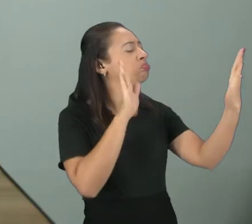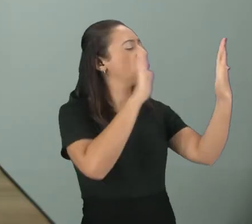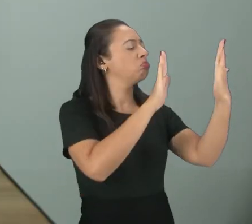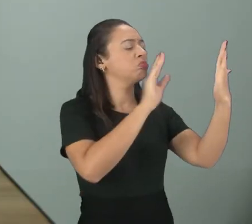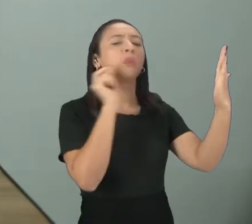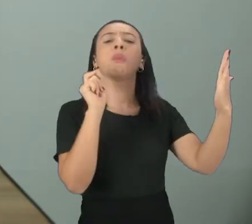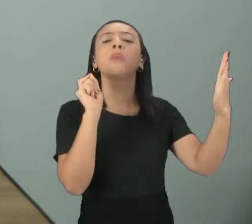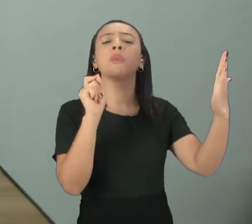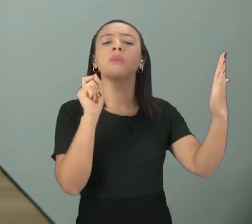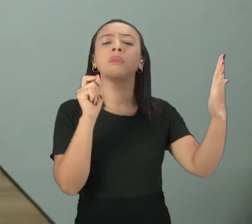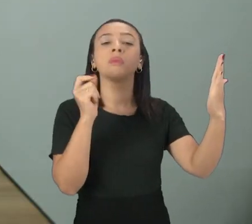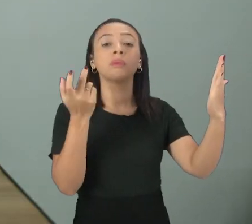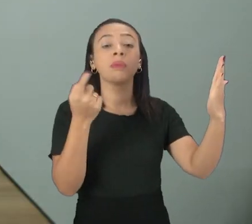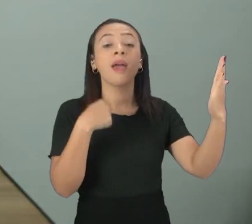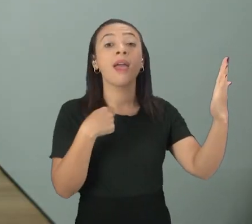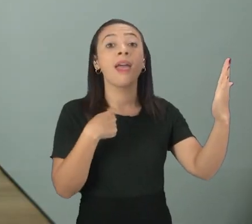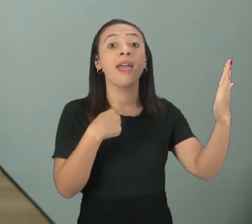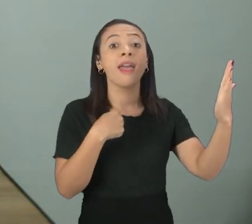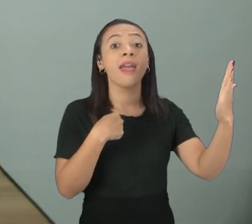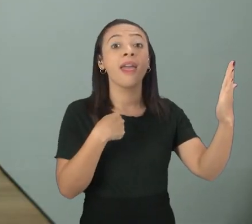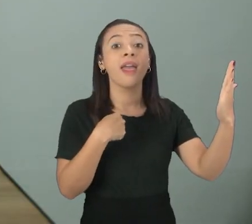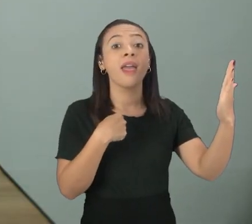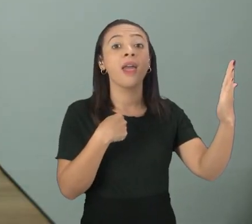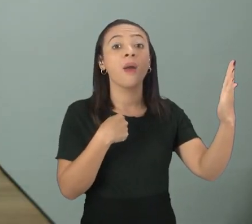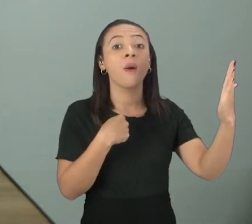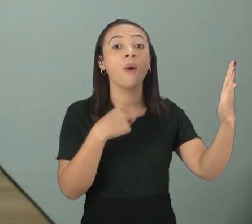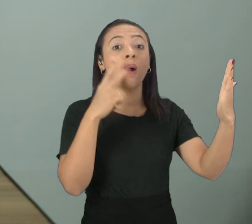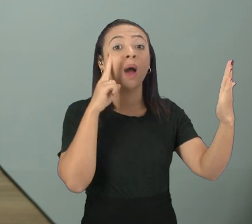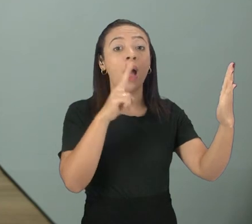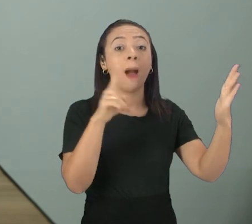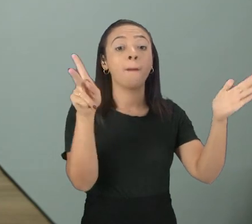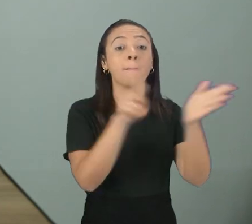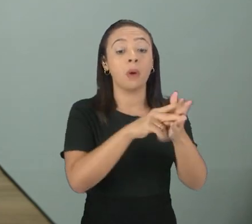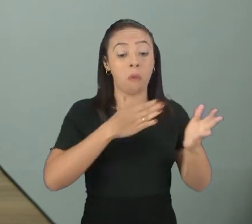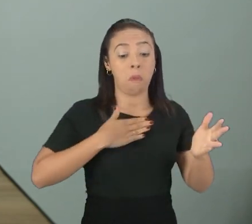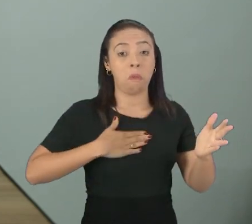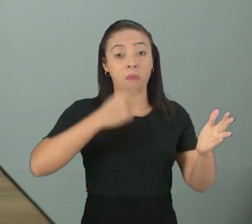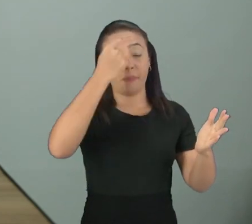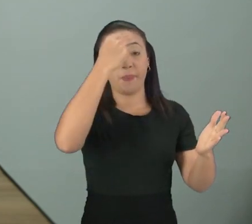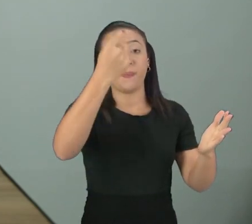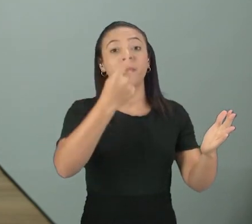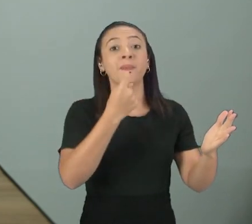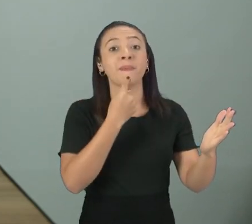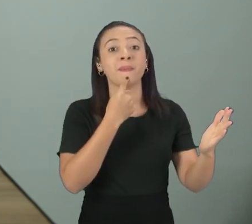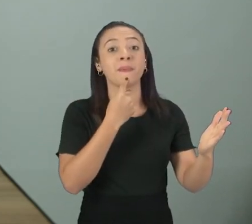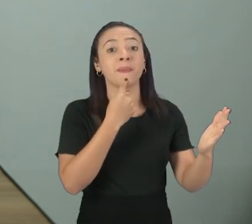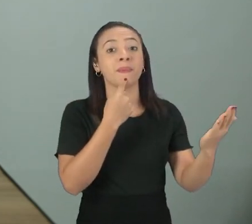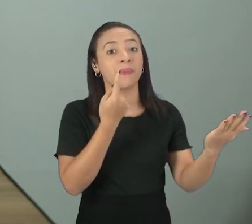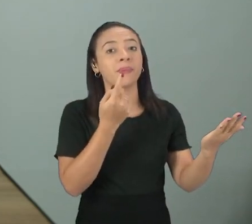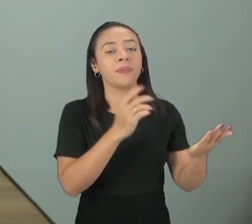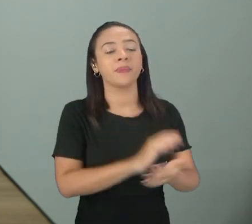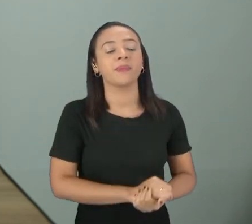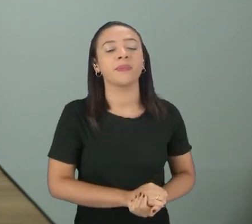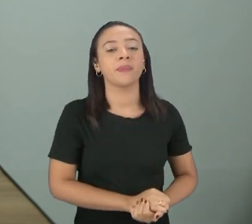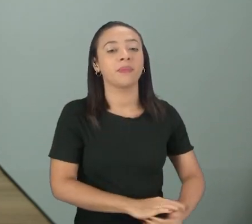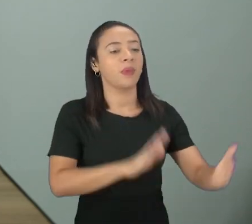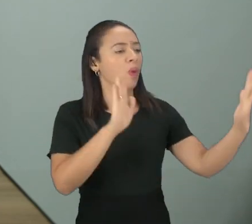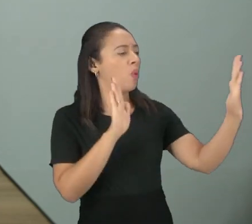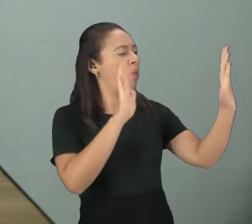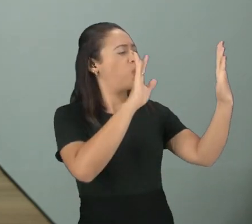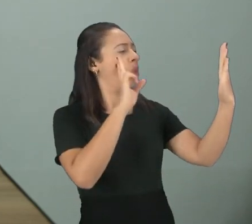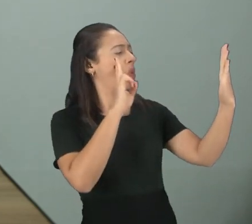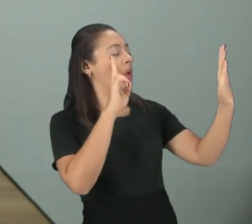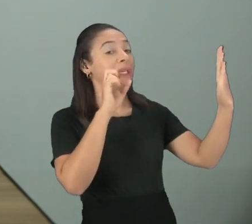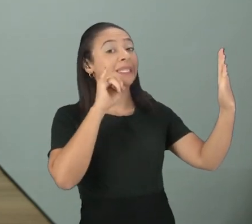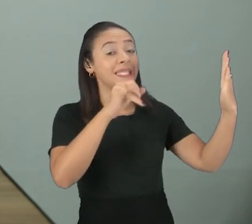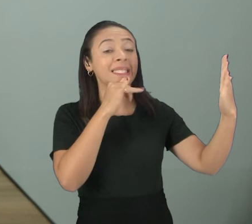é reflexo? É eu ver a minha própria, né? Eu estou vendo o reflexo de um objeto ou a minha própria imagem. Se